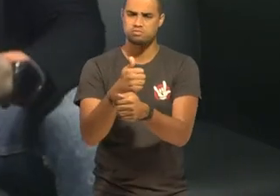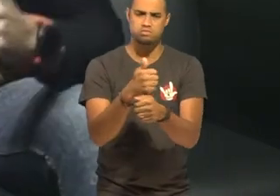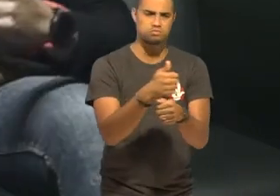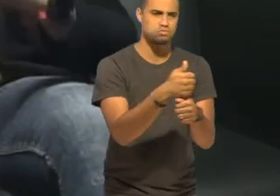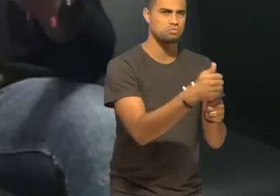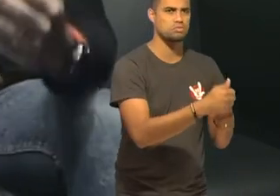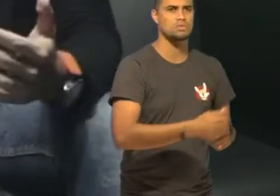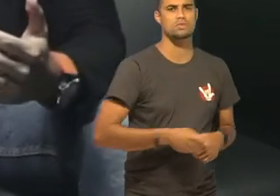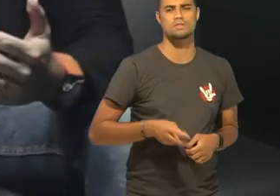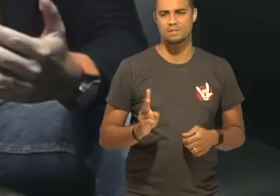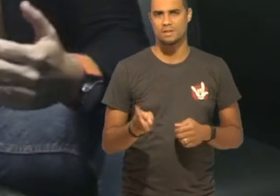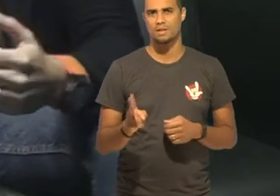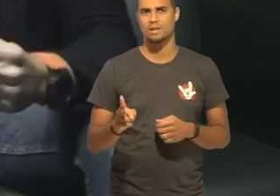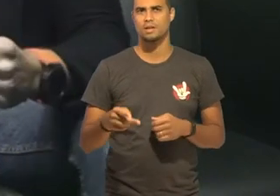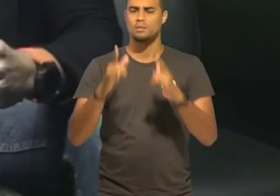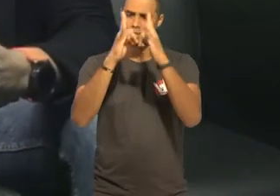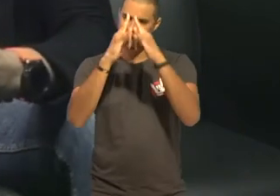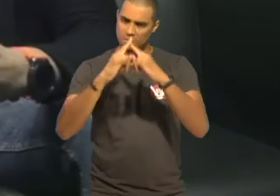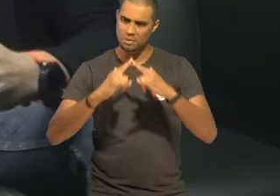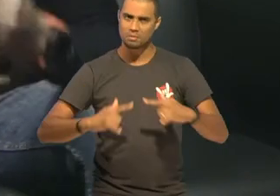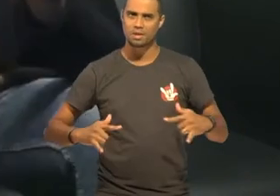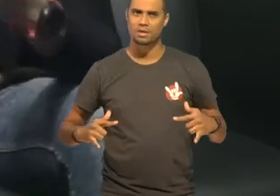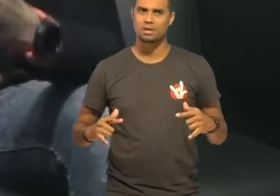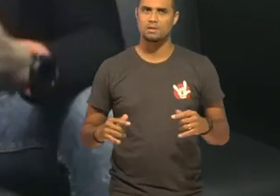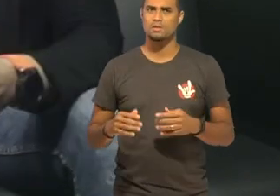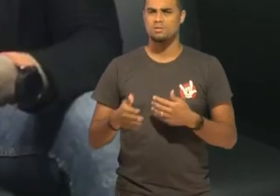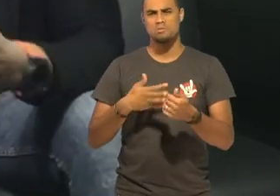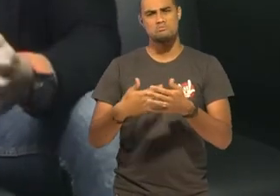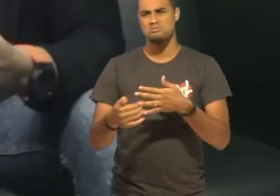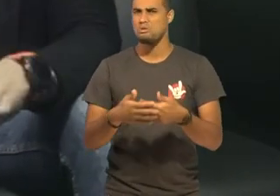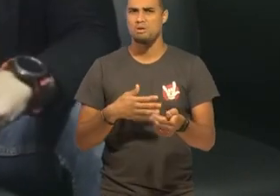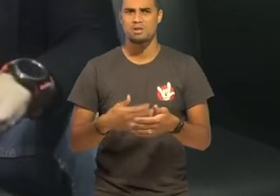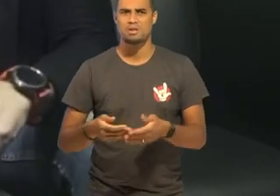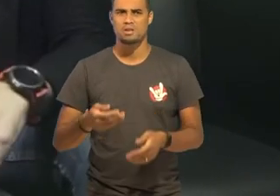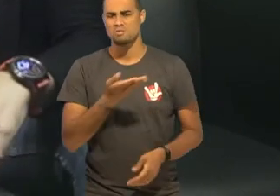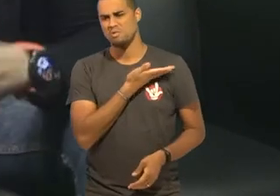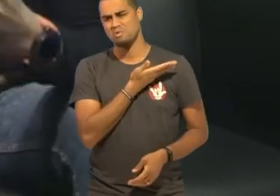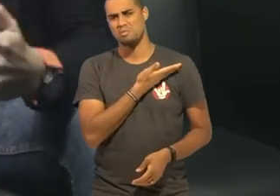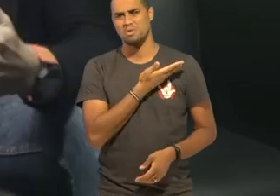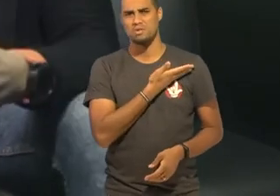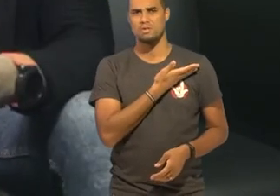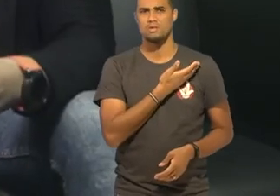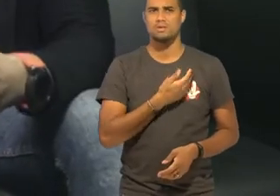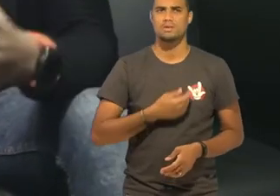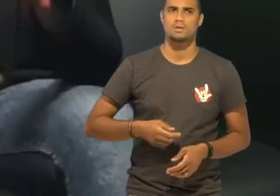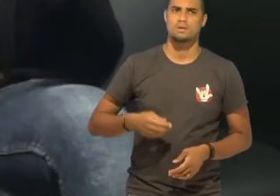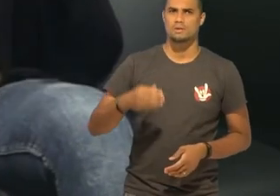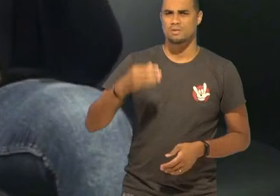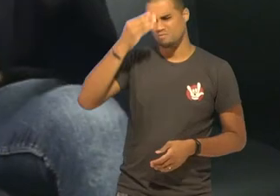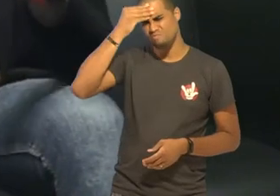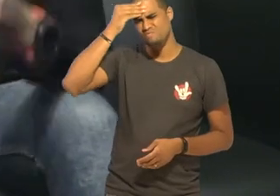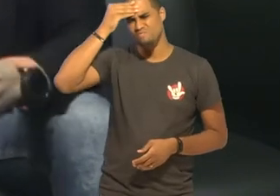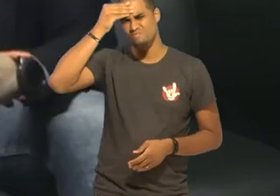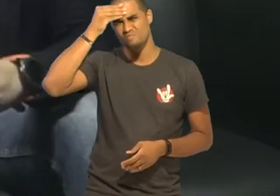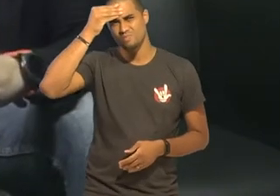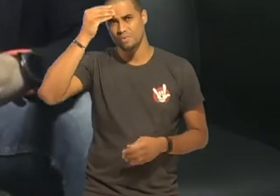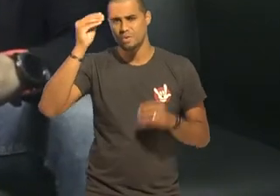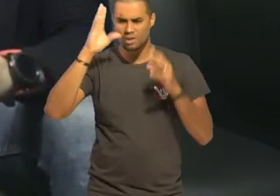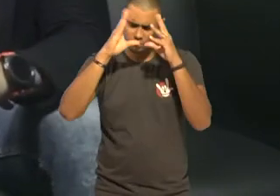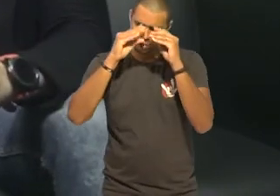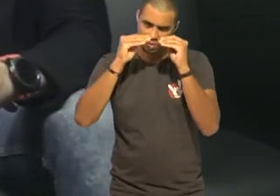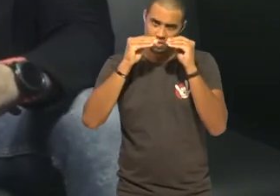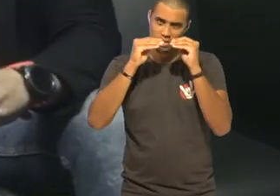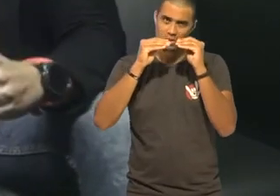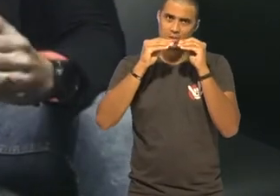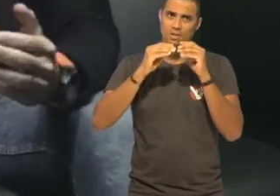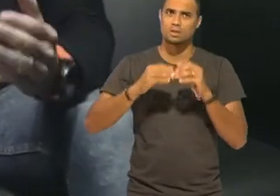vida, ou filhos espirituais que você tem. Faça isso, marque essa noite como uma noite de relações, mesmo à distância,